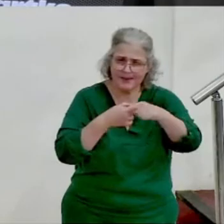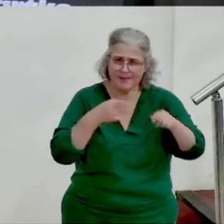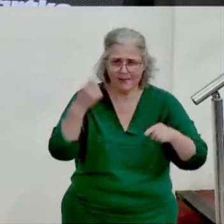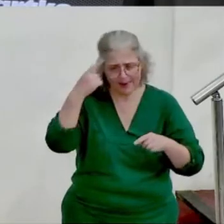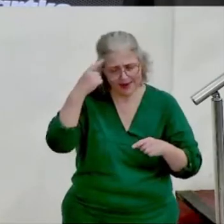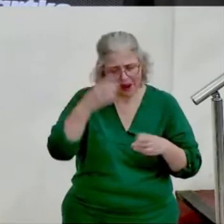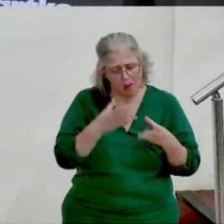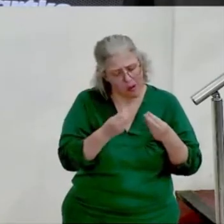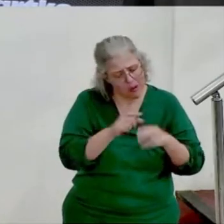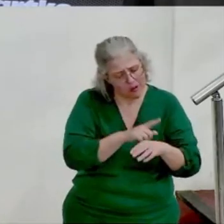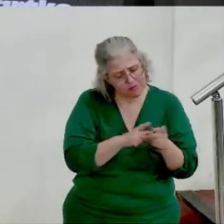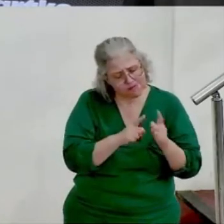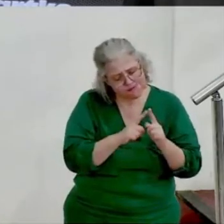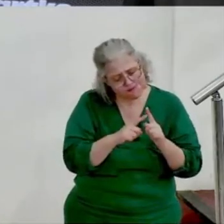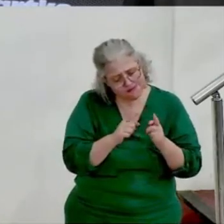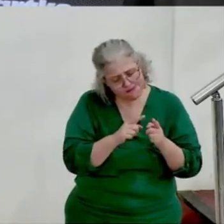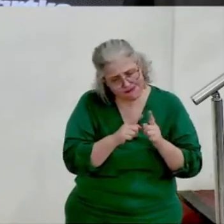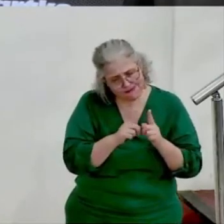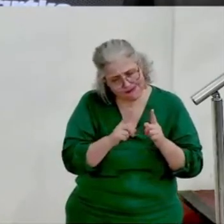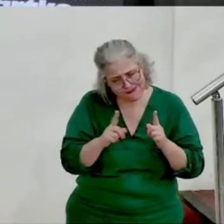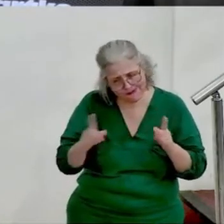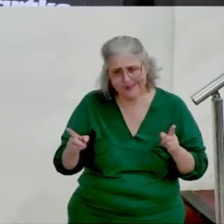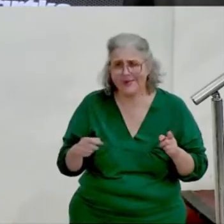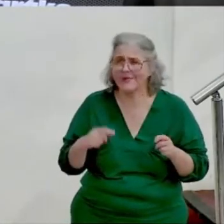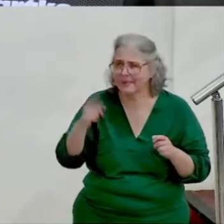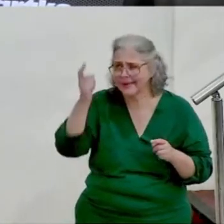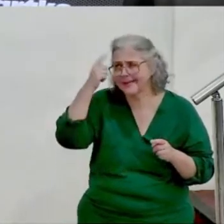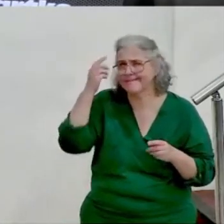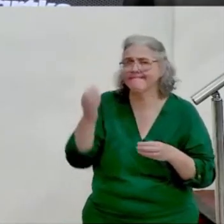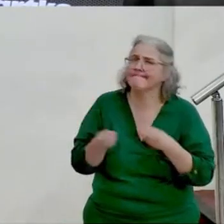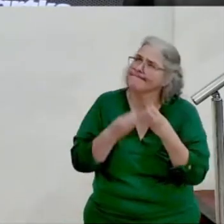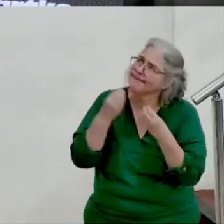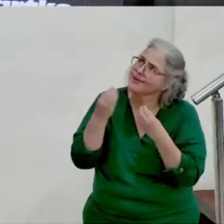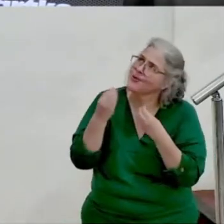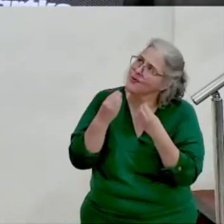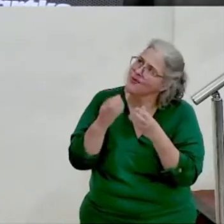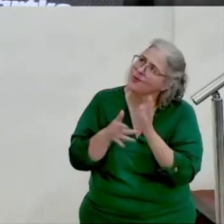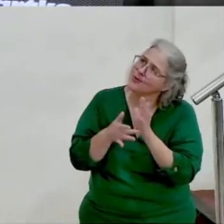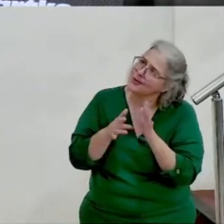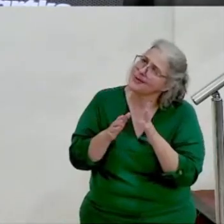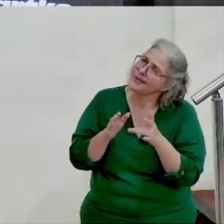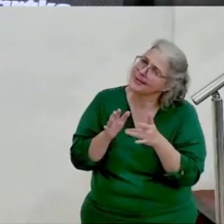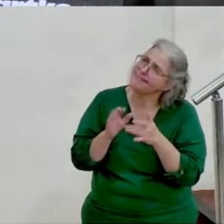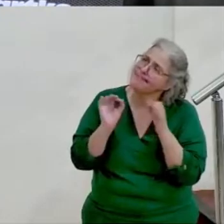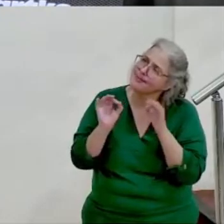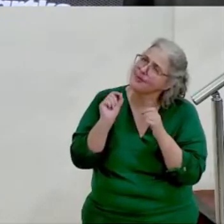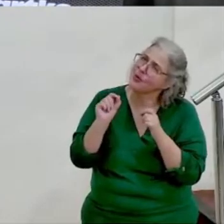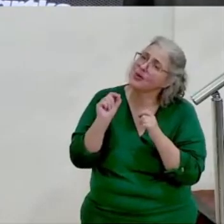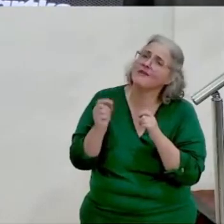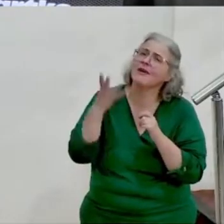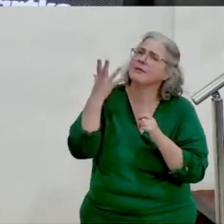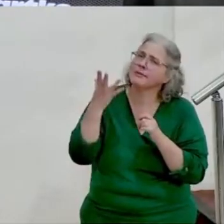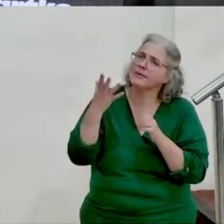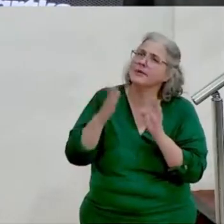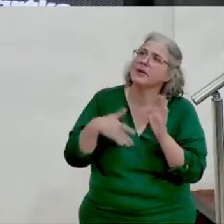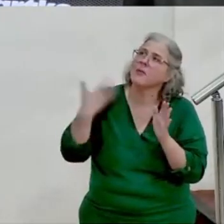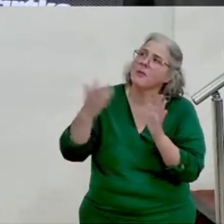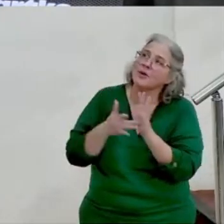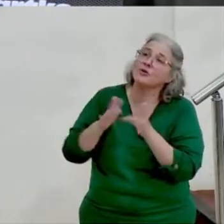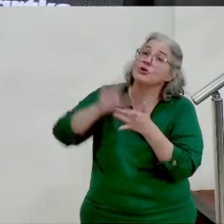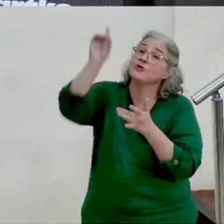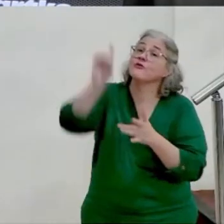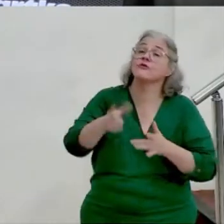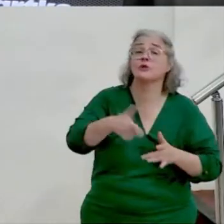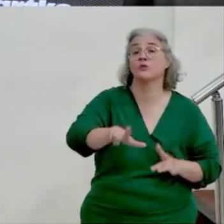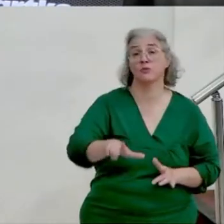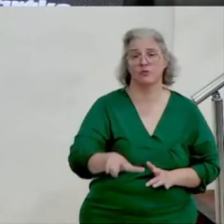esta criação chegar ao fim. Como será quando Jesus Cristo voltar? Como será quando as velhas coisas passarem e